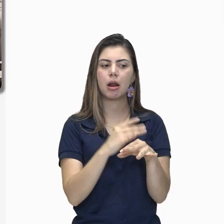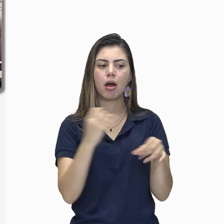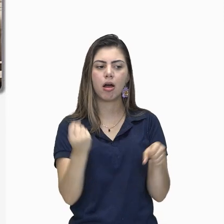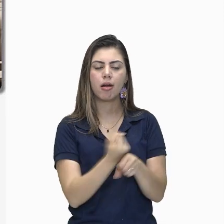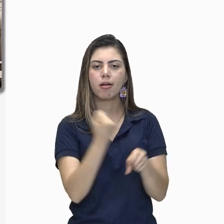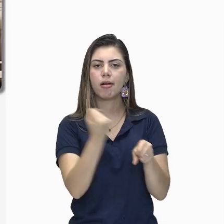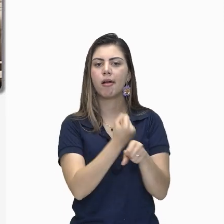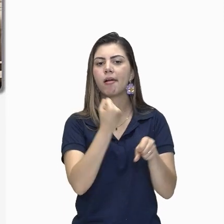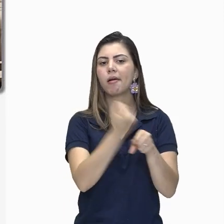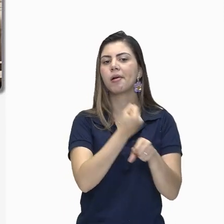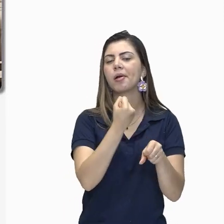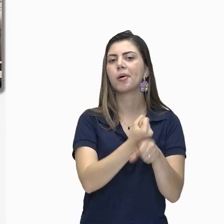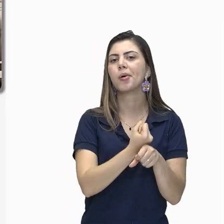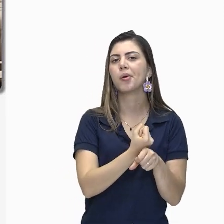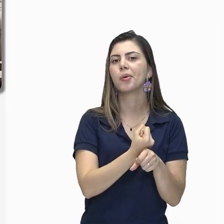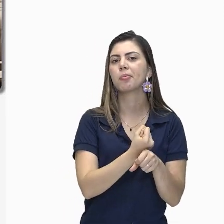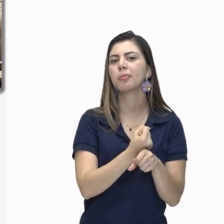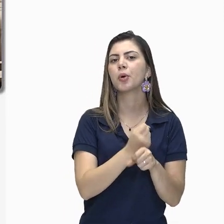ali